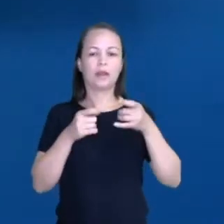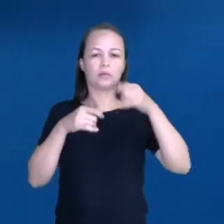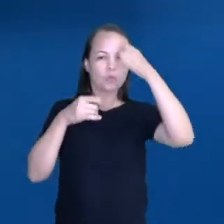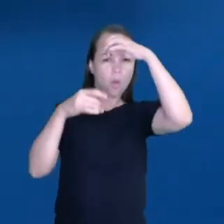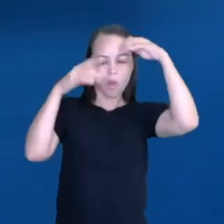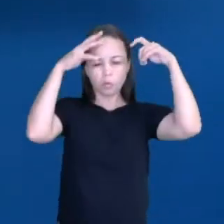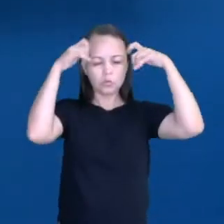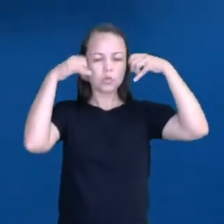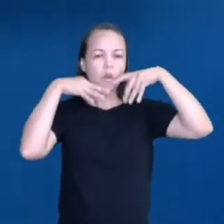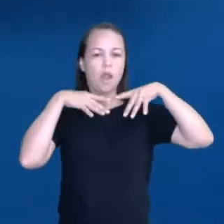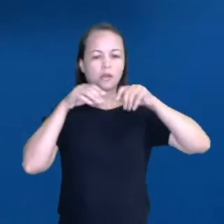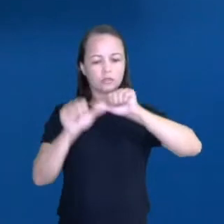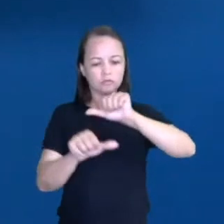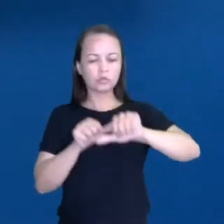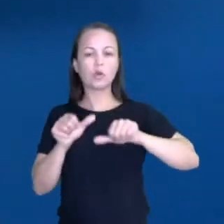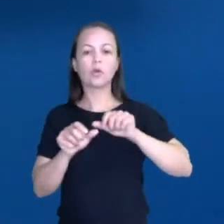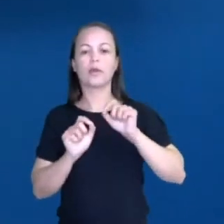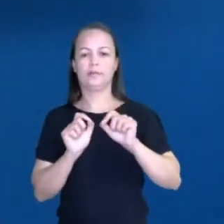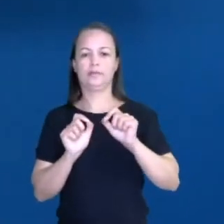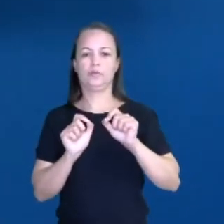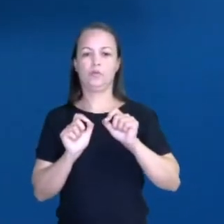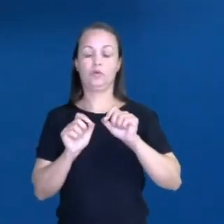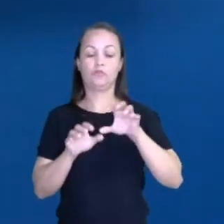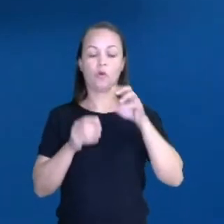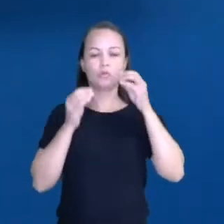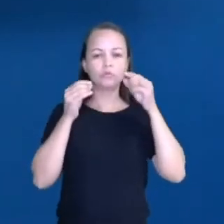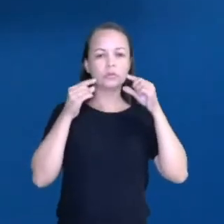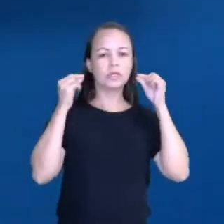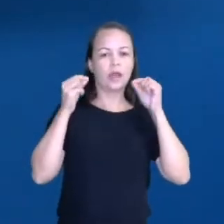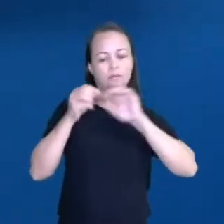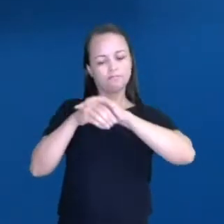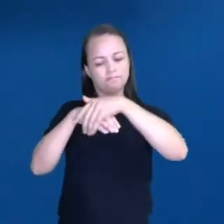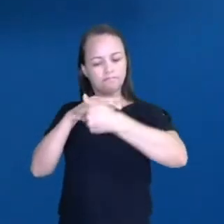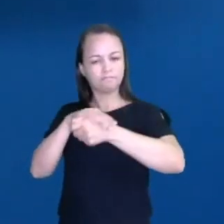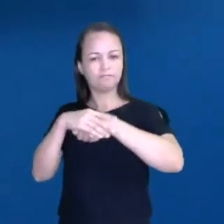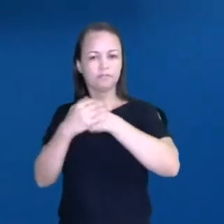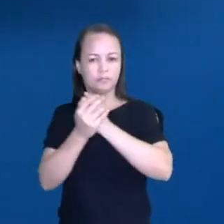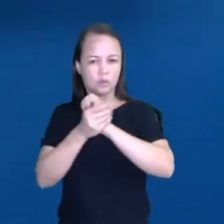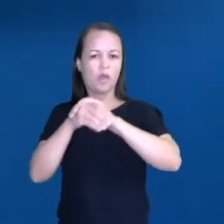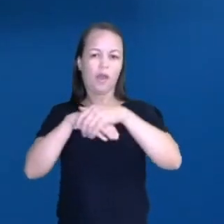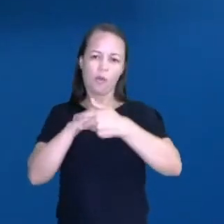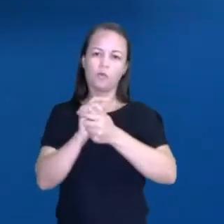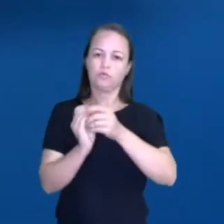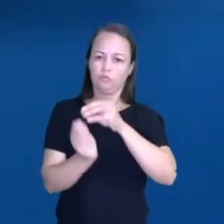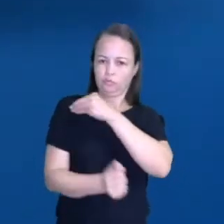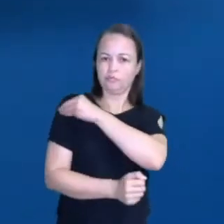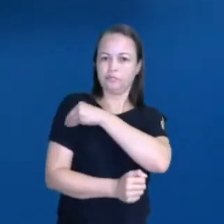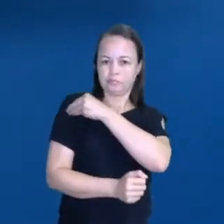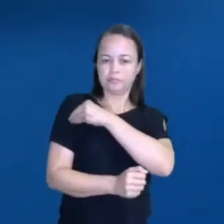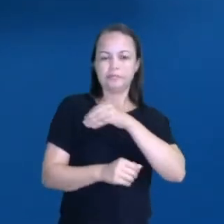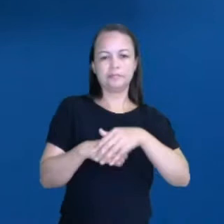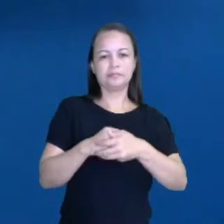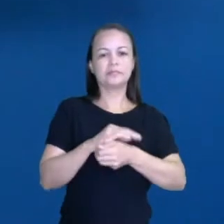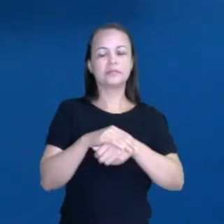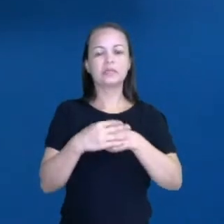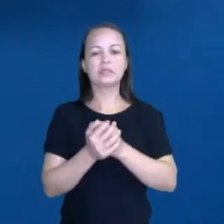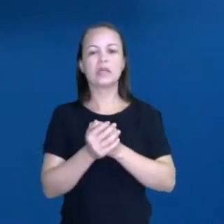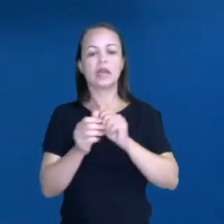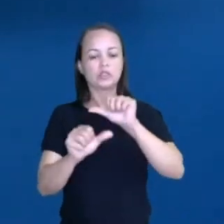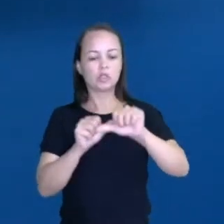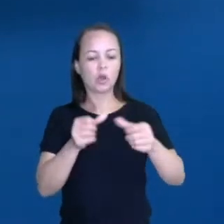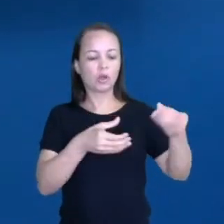aí você, quando for tirar a máscara, passa a mão no gel, o álcool gel, troca, bota